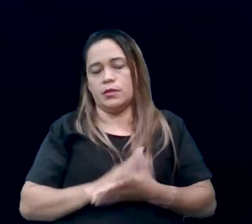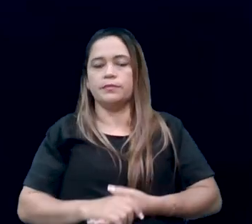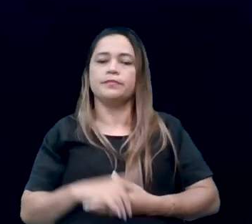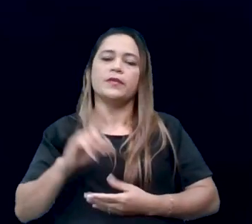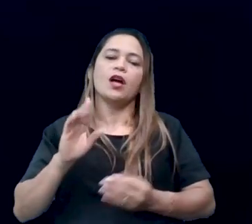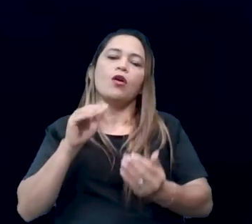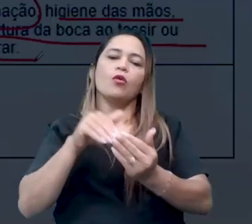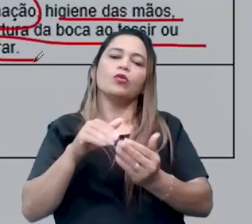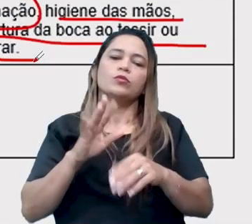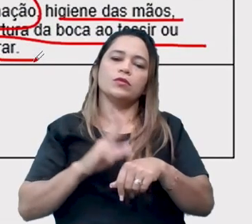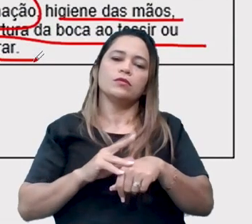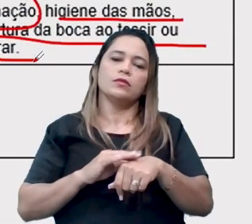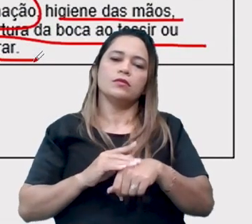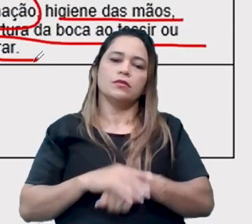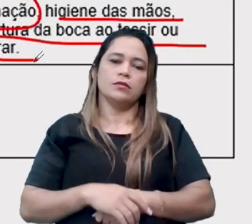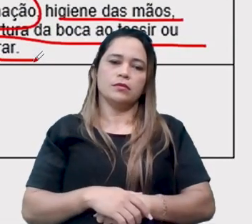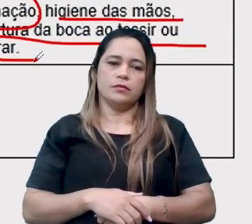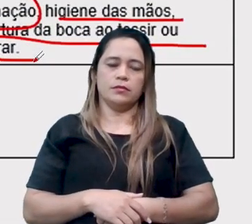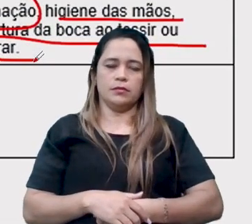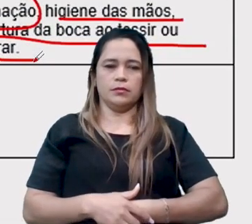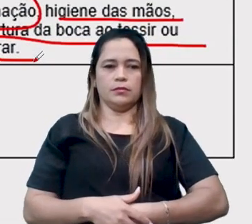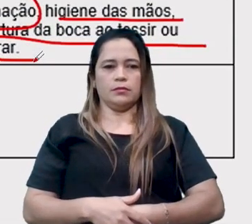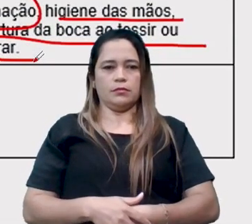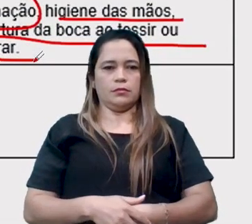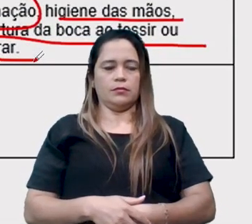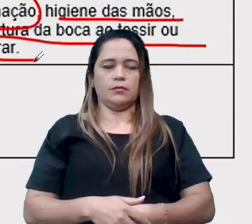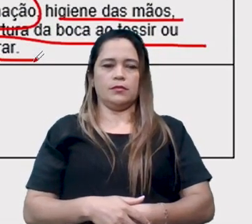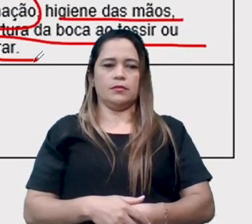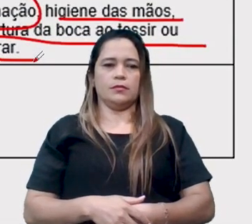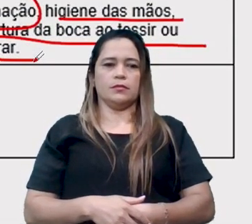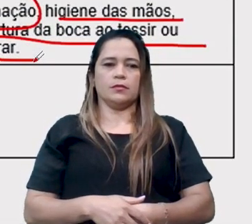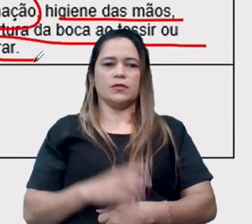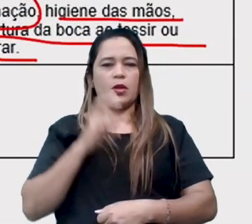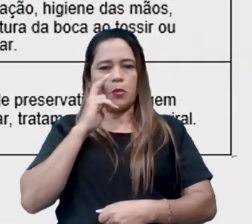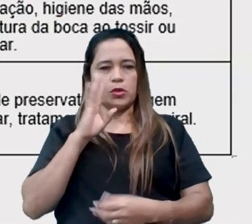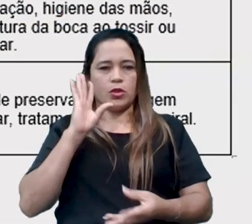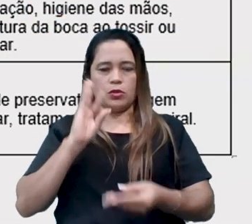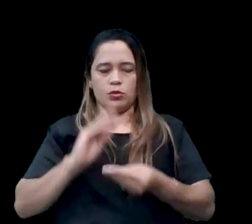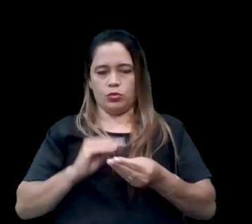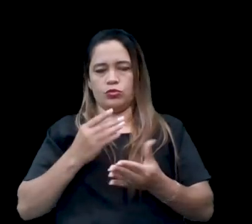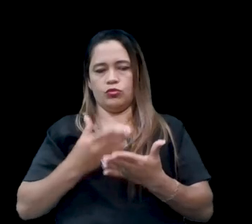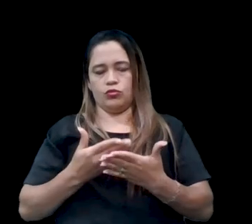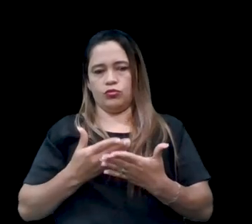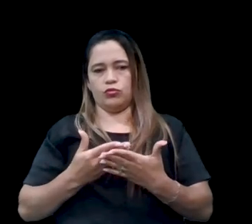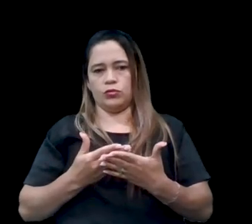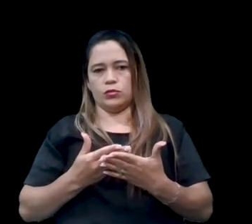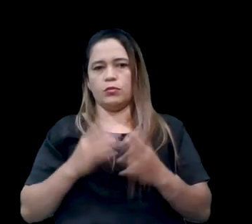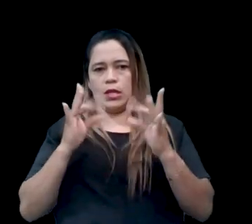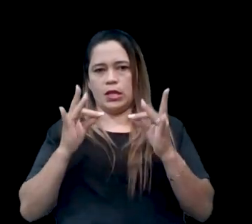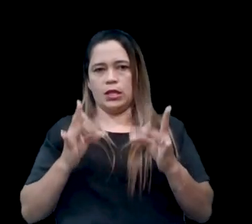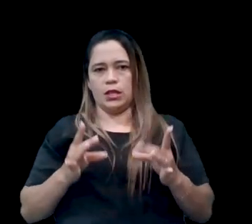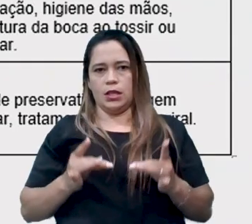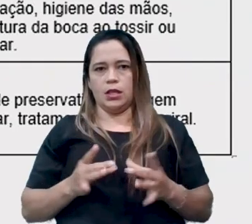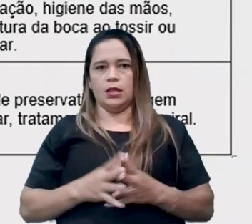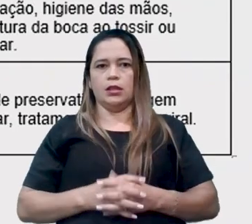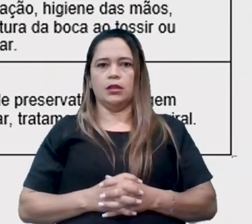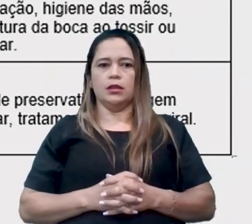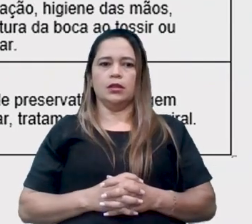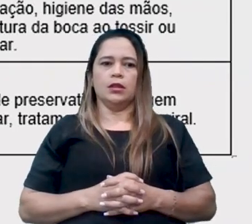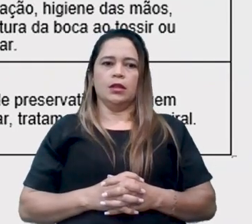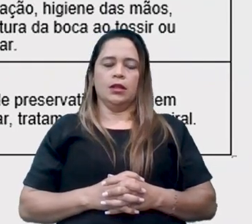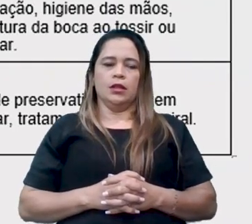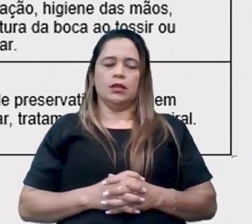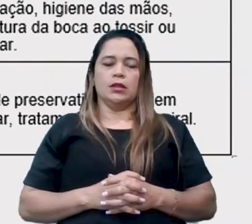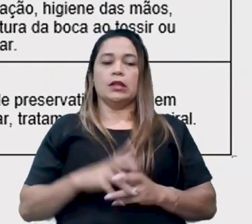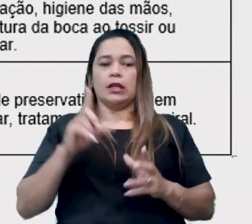última doença? Bora comigo para o quadrinho de novo. A última é só para a gente resumir o que nós acabamos de ver com mais detalhe, desculpa, que é a